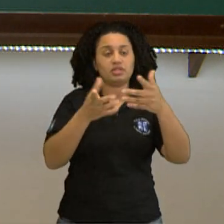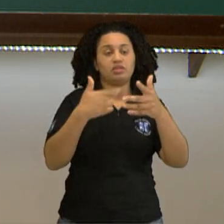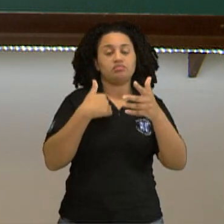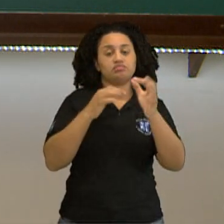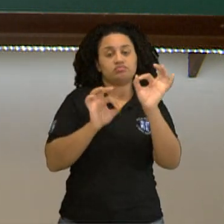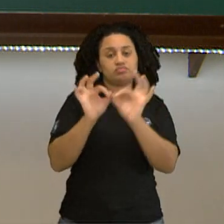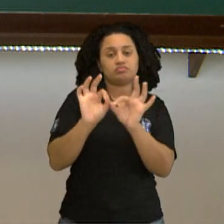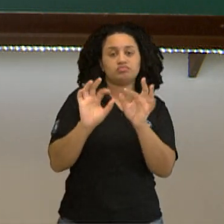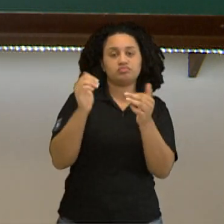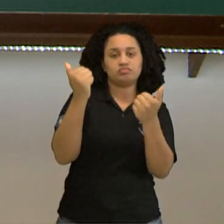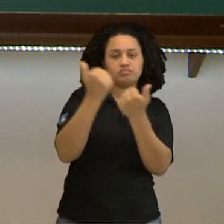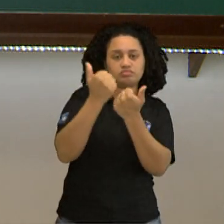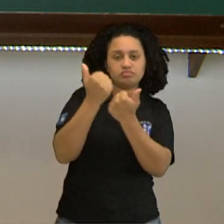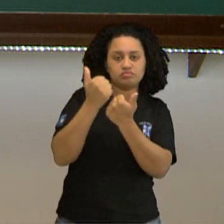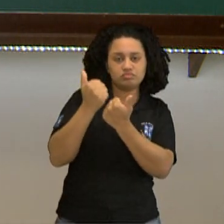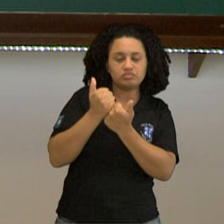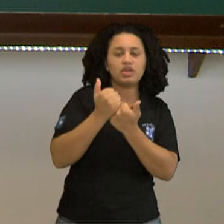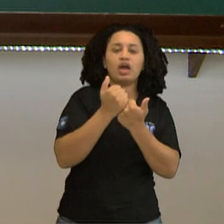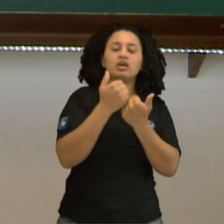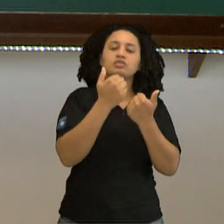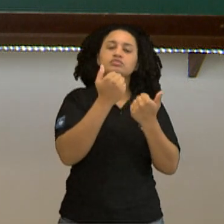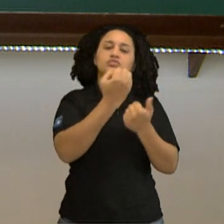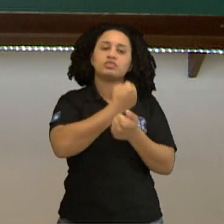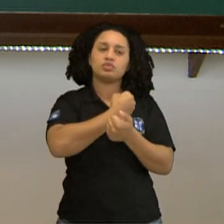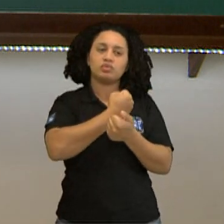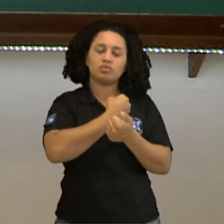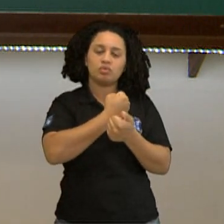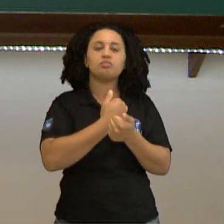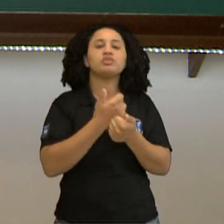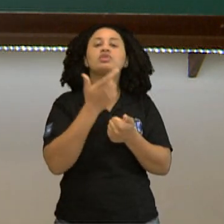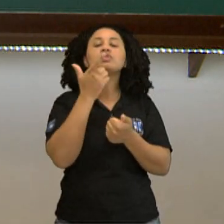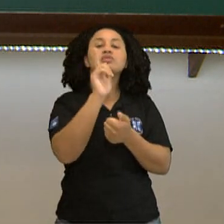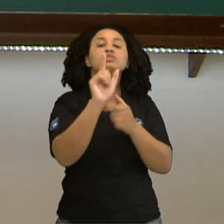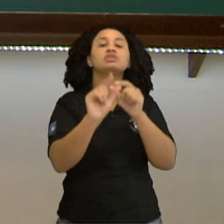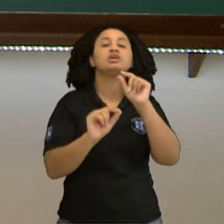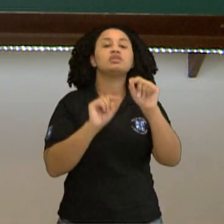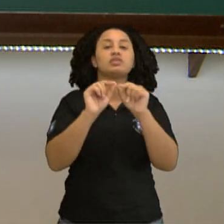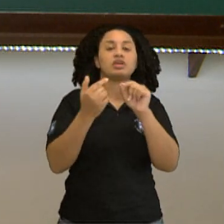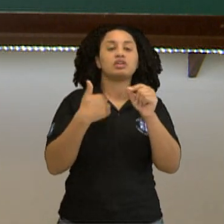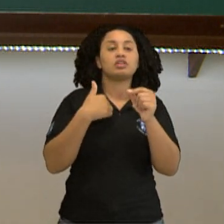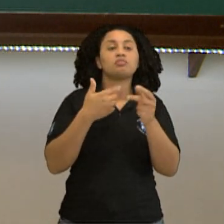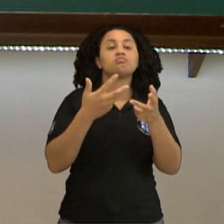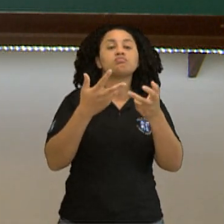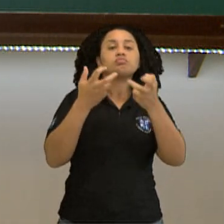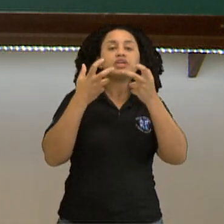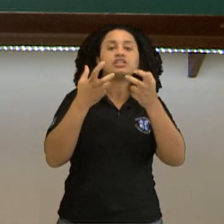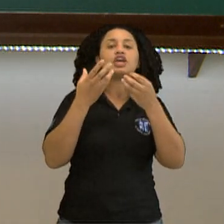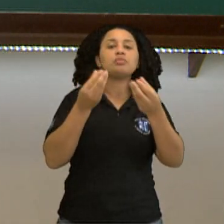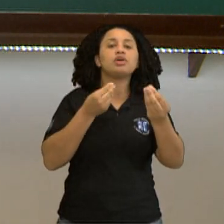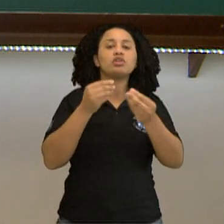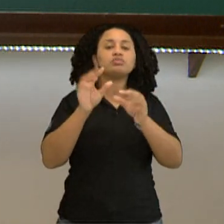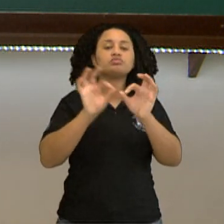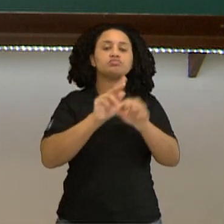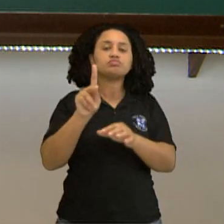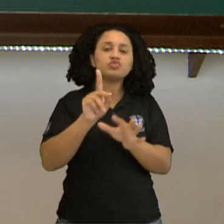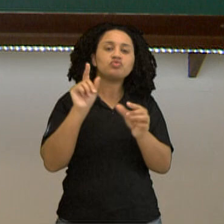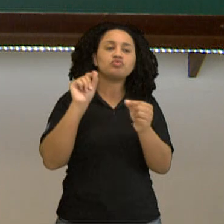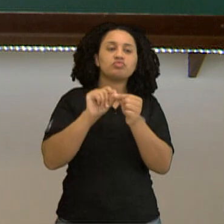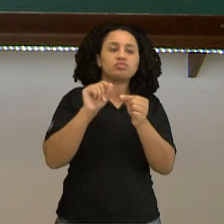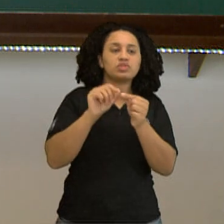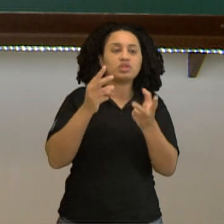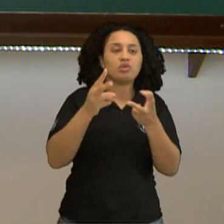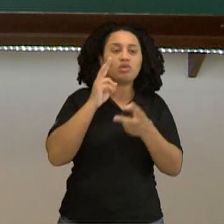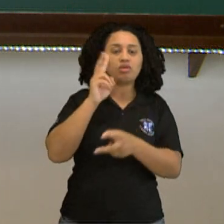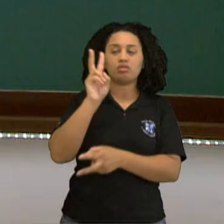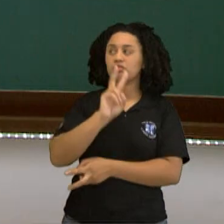como a gente já viu, a aceleração média é a velocidade final menos velocidade inicial pelo tempo final menos o tempo inicial.